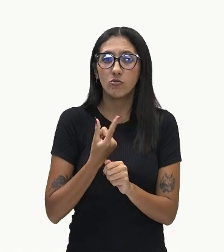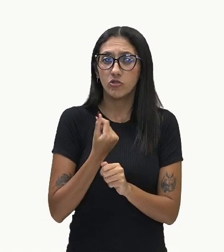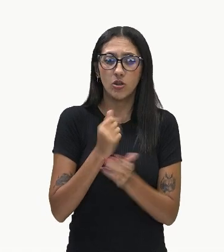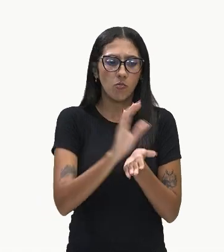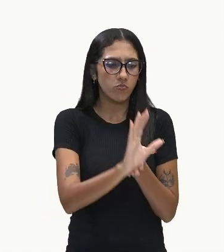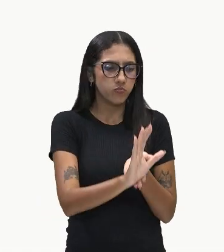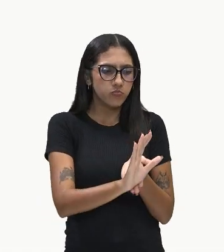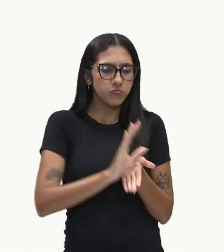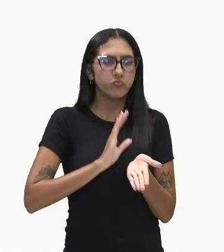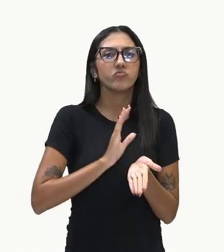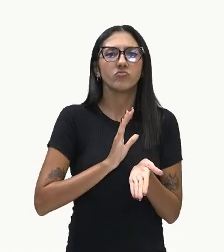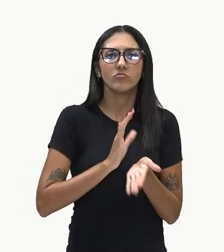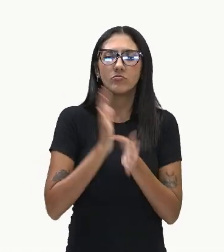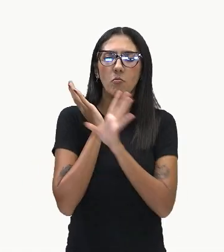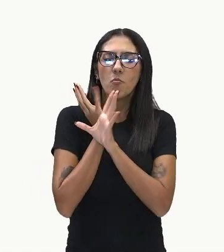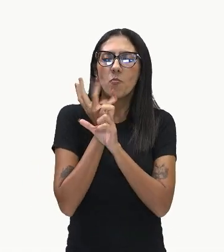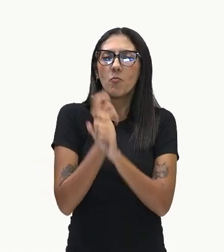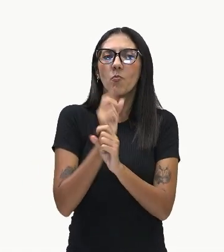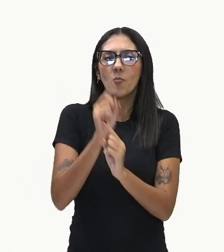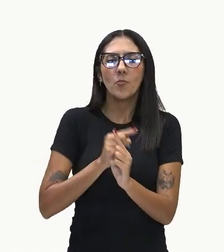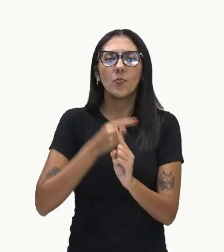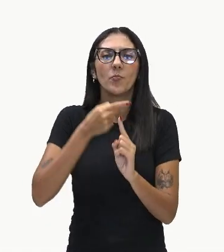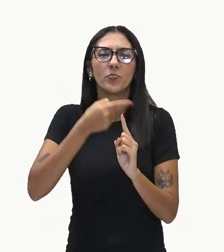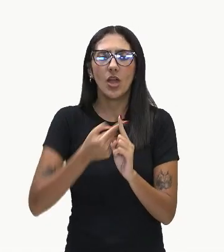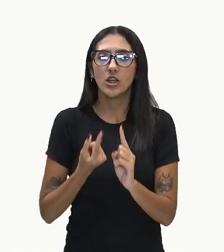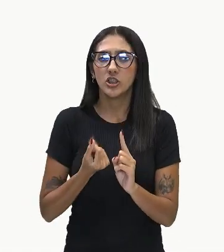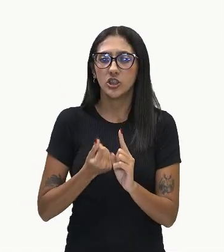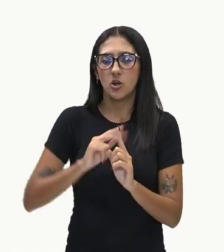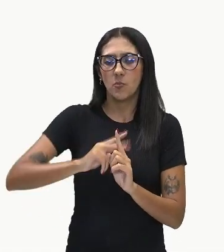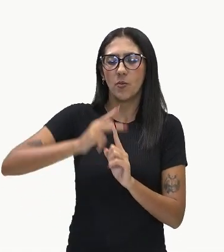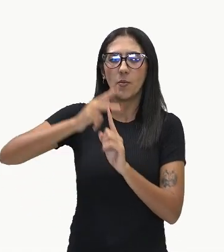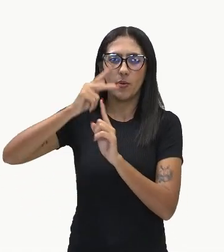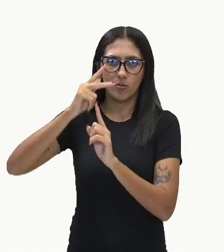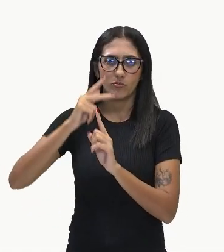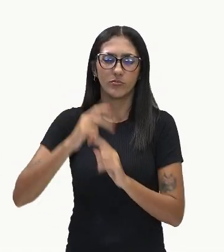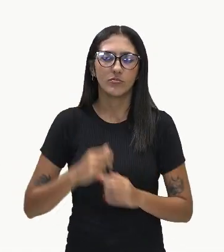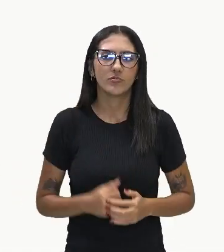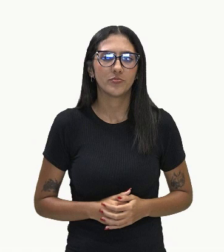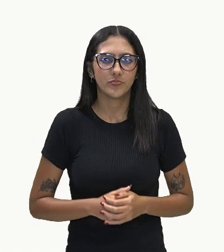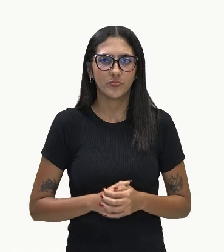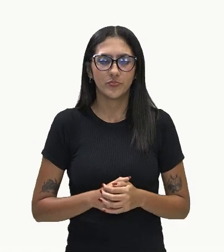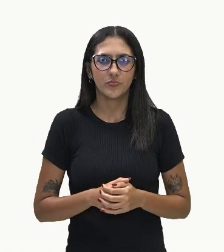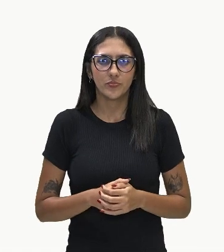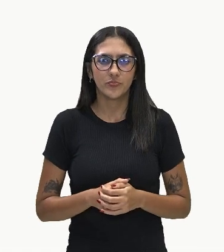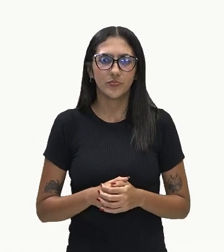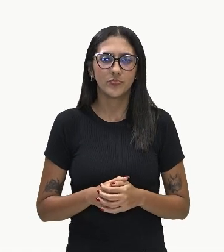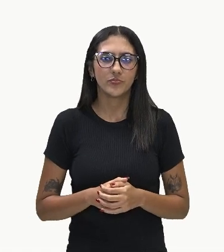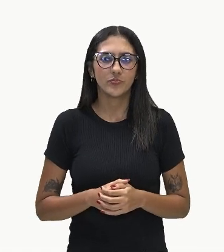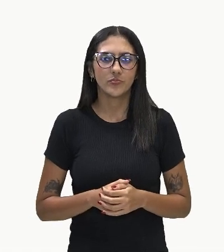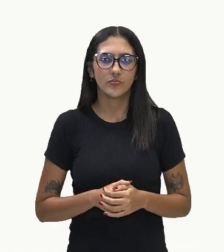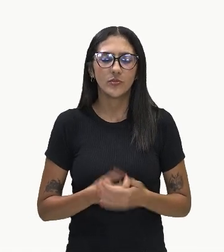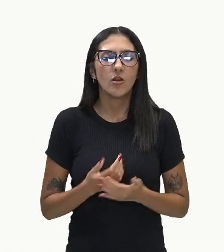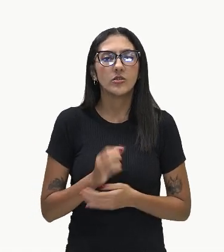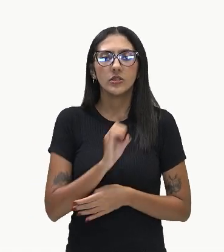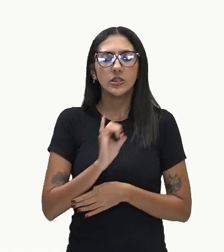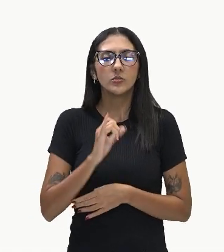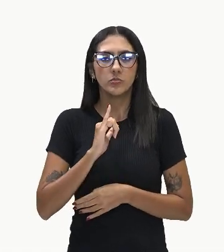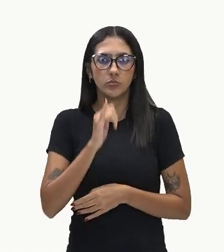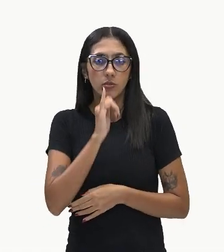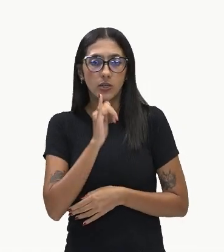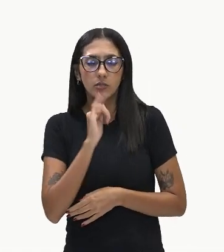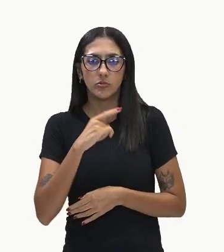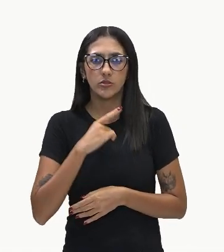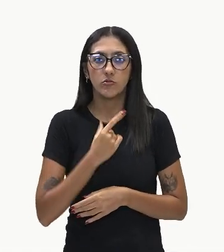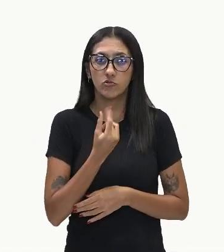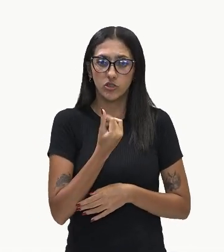capital e soma com os juros. Então, se eu investir, tá? Então, se eu investir o meu